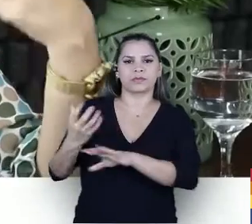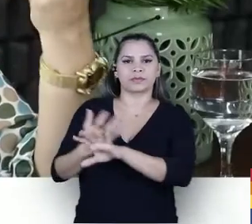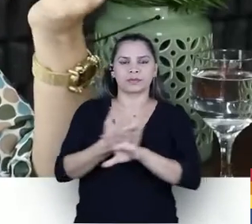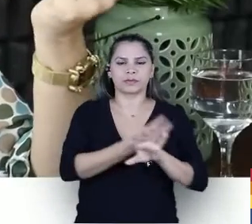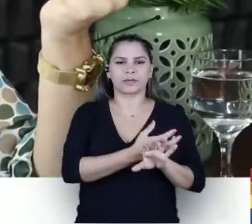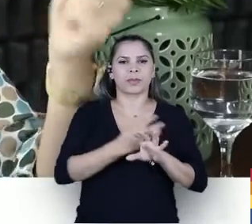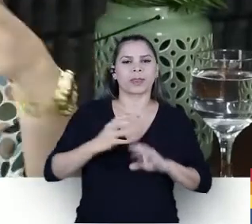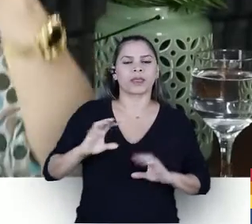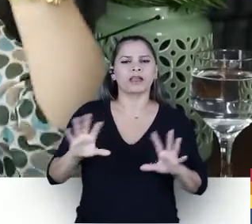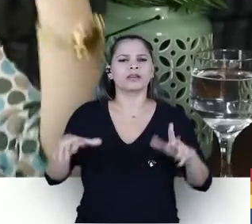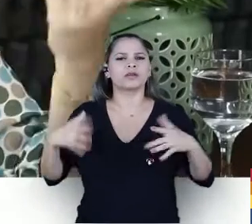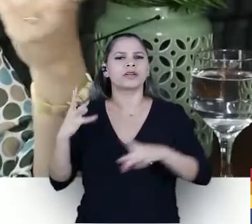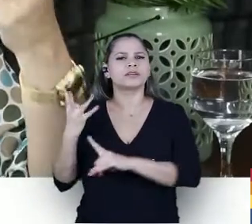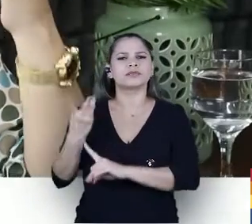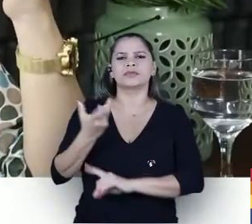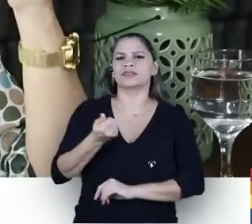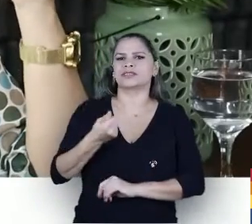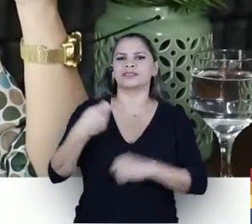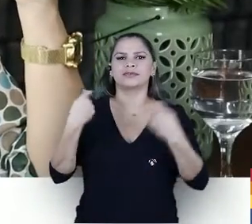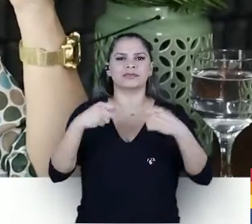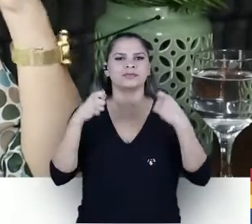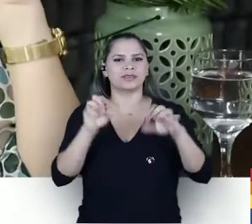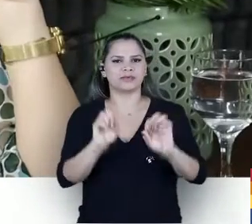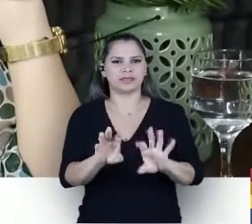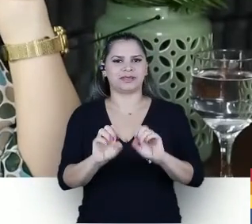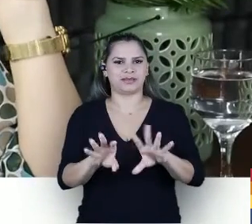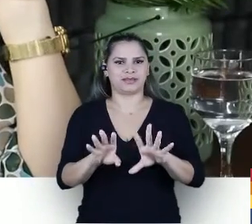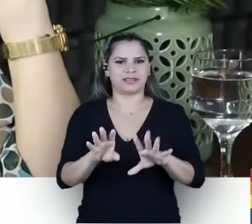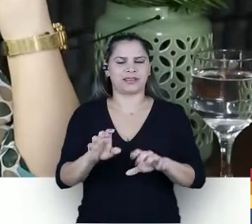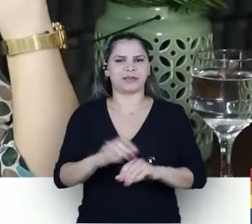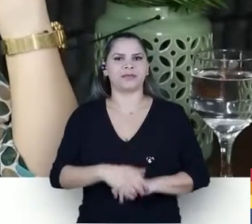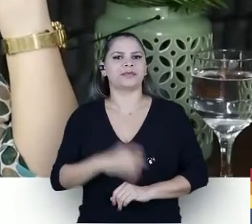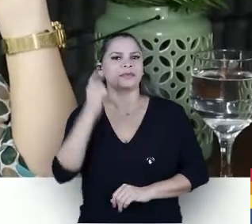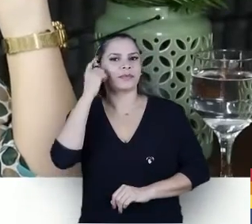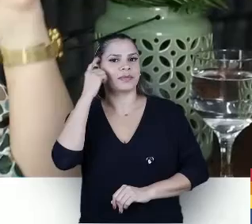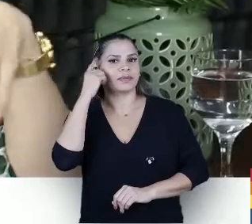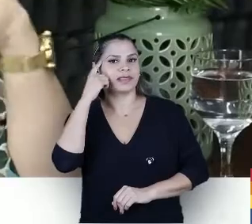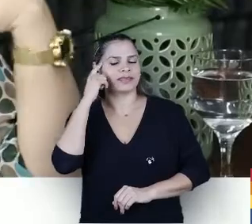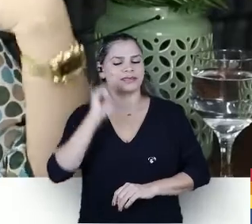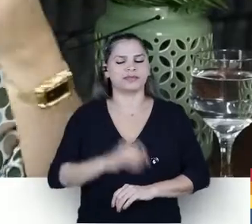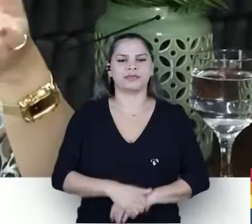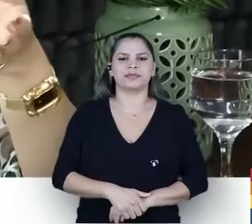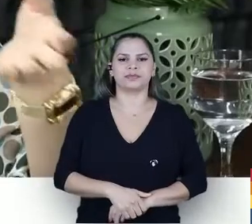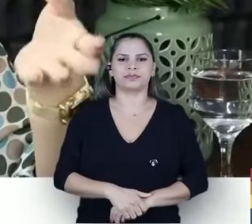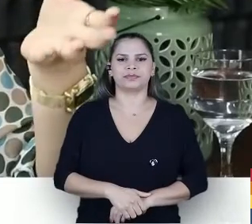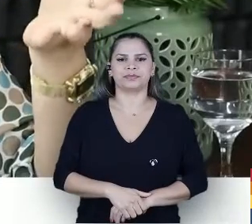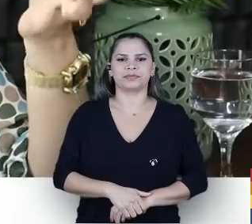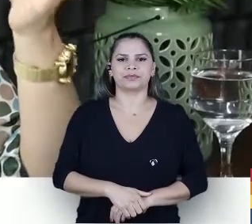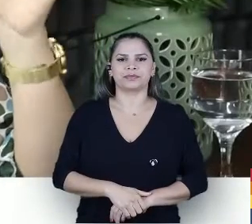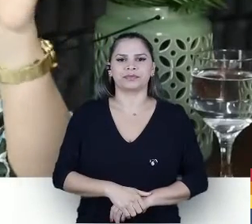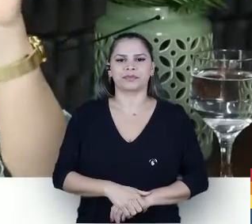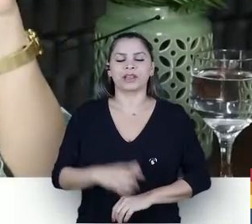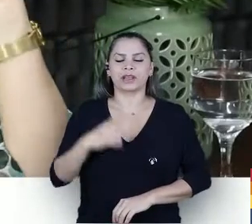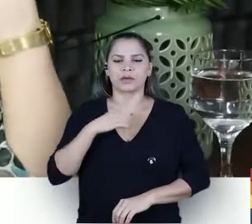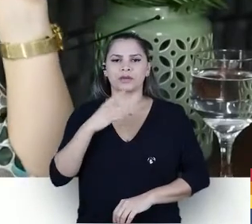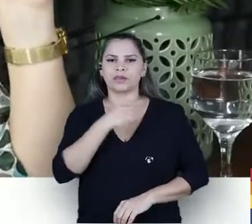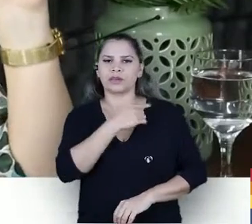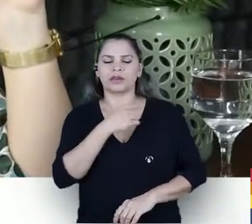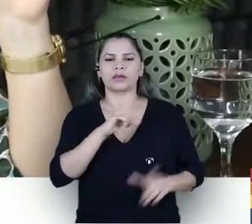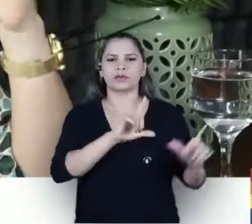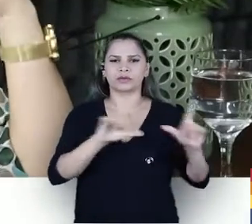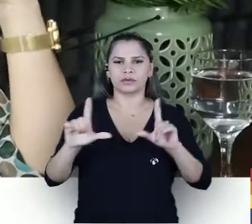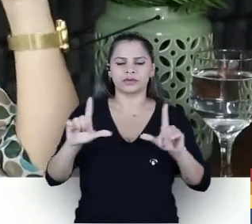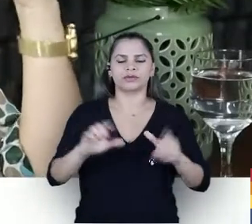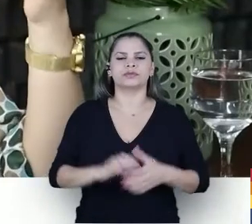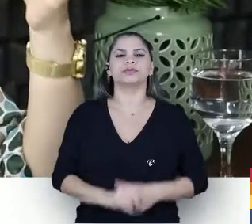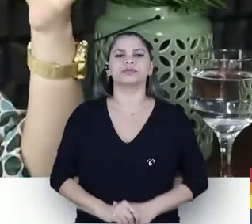para o professor de língua portuguesa, em conjunto com as outras áreas, né? Então, quais habilidades nós devemos trabalhar, né?